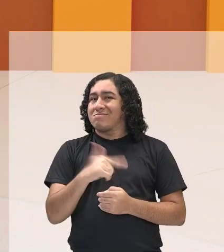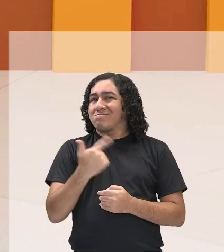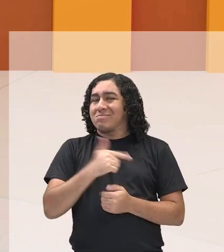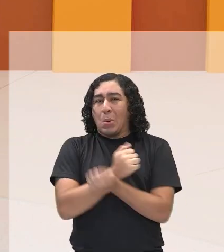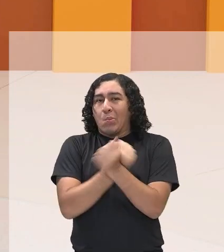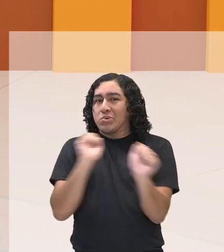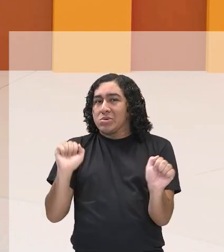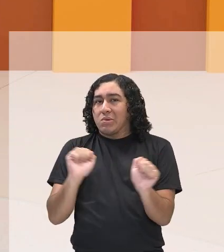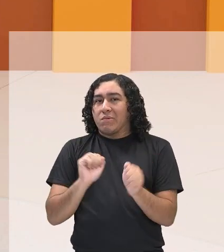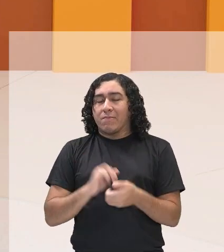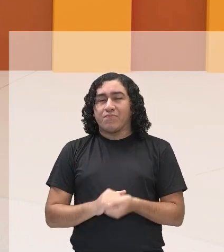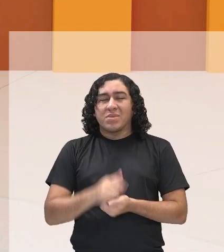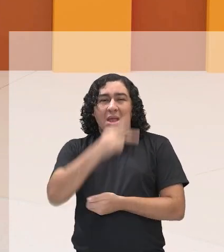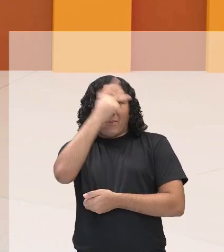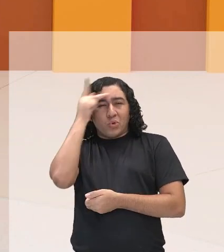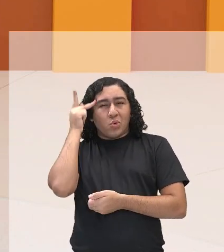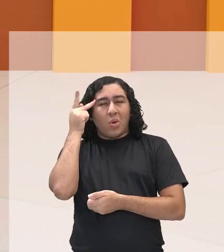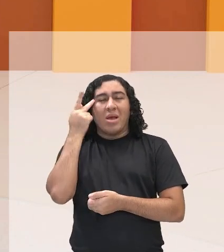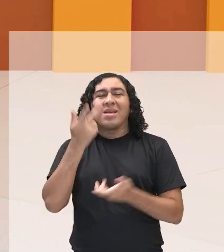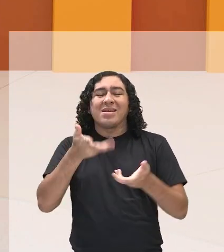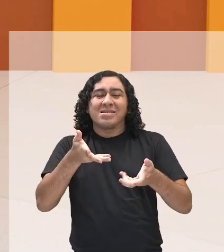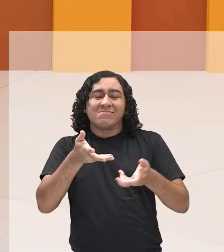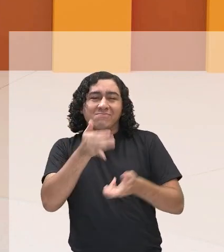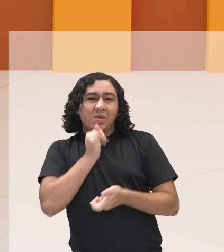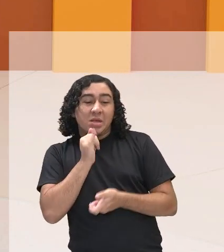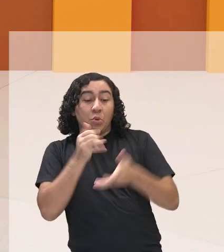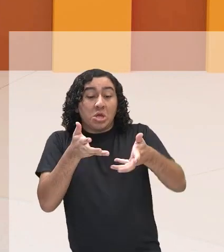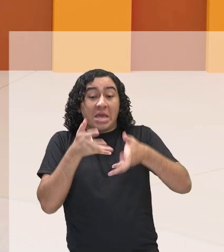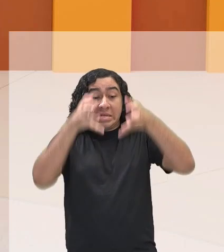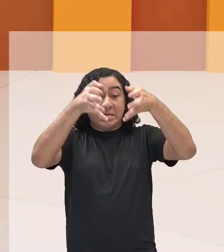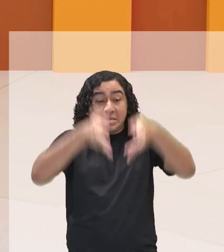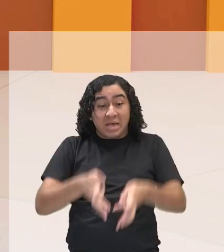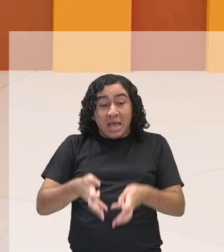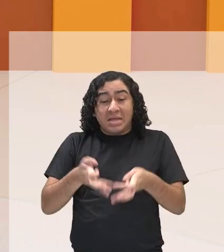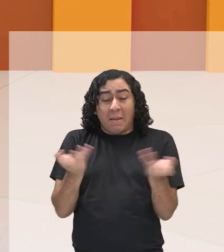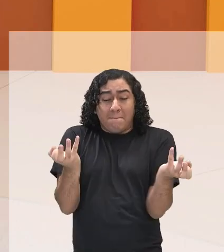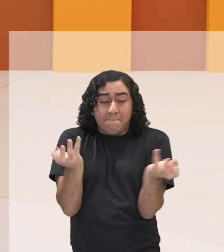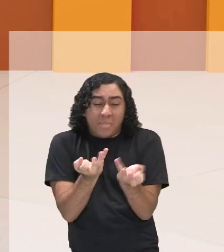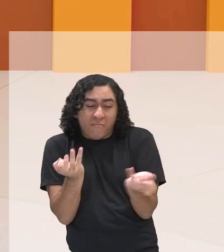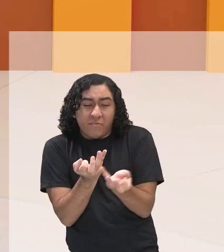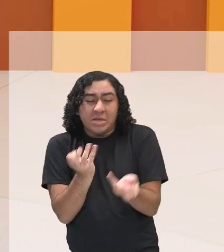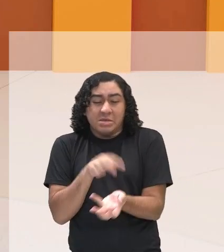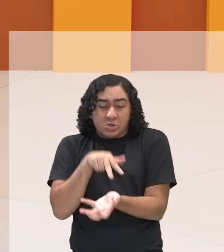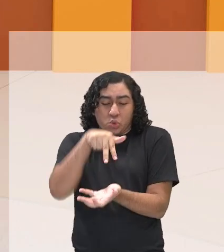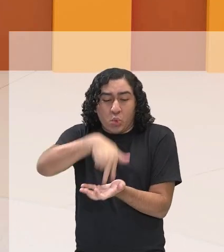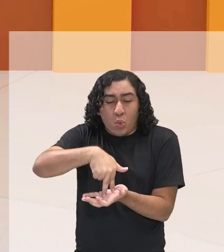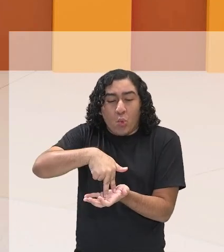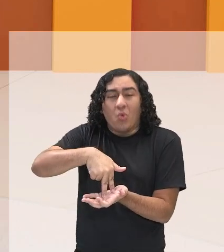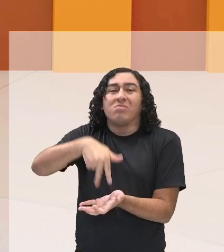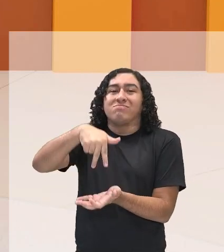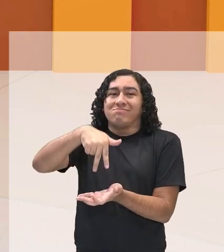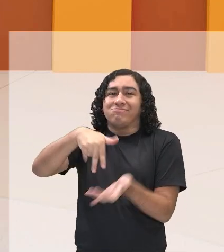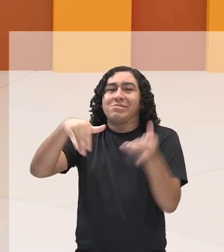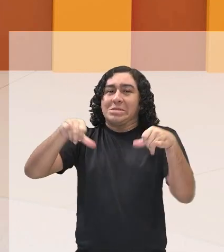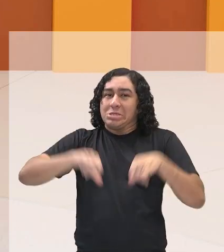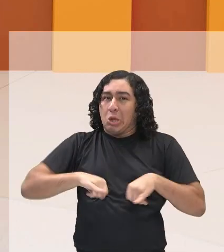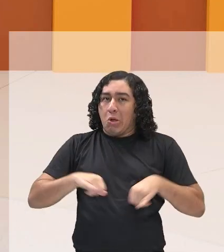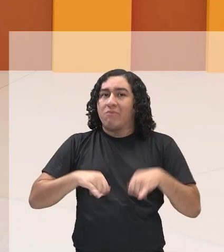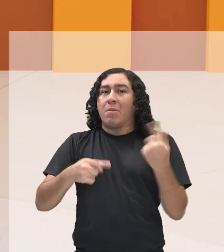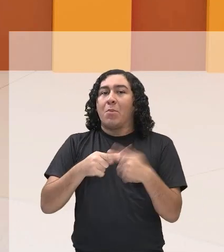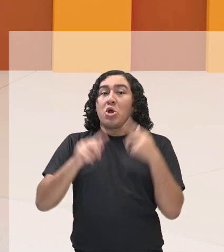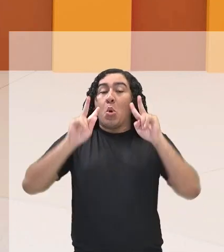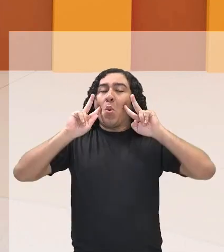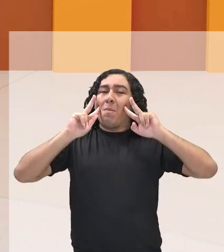que é muito perfeccionista, que quer ser muito certa, que quer ter tal, vai sofrer, porque a condição humana